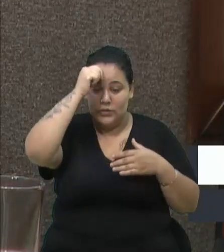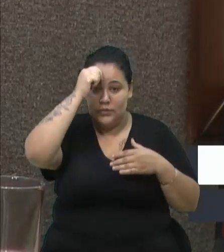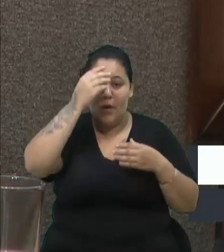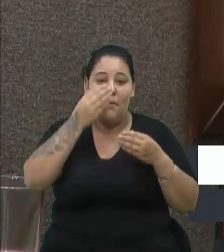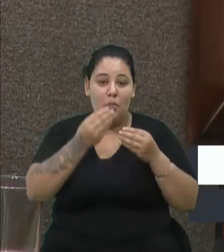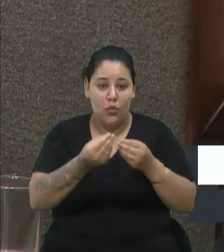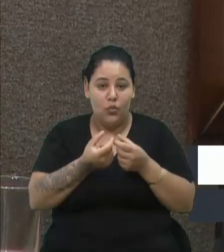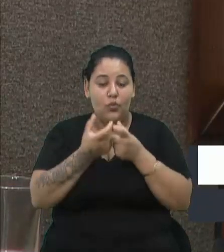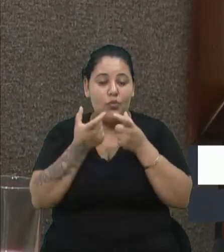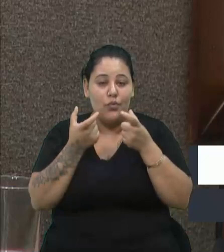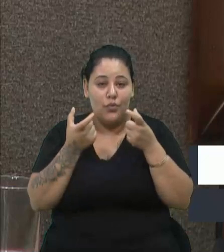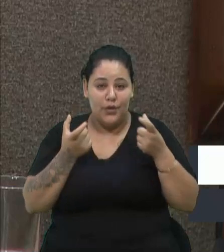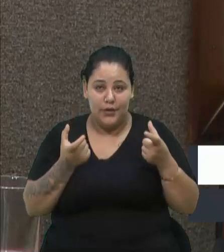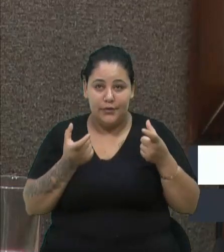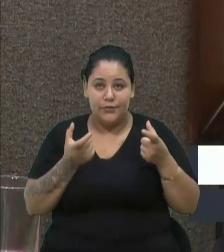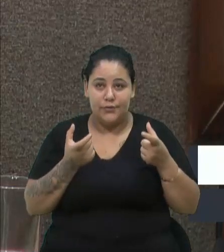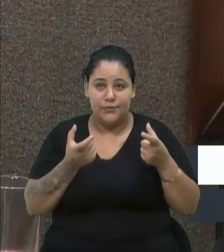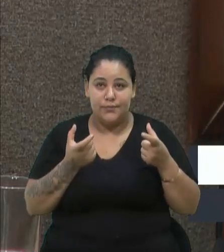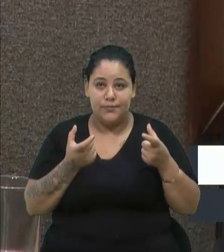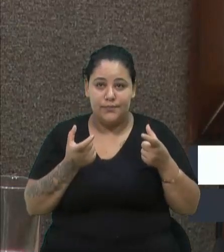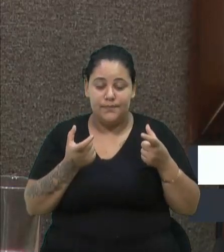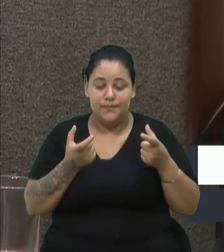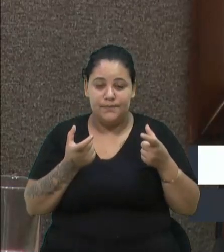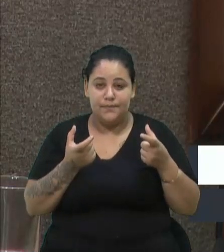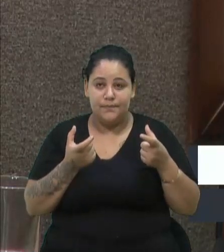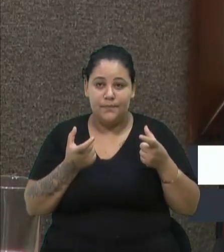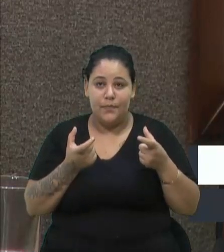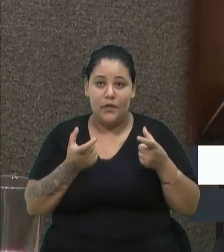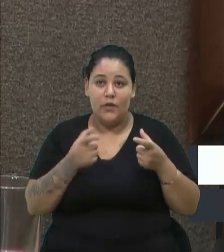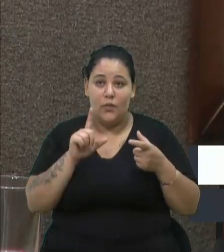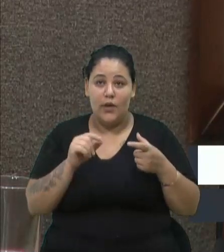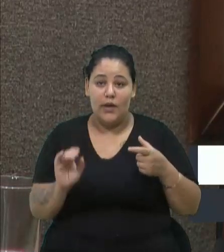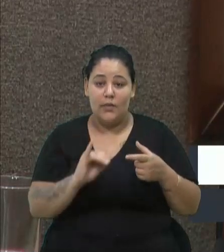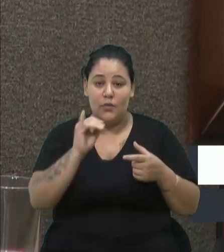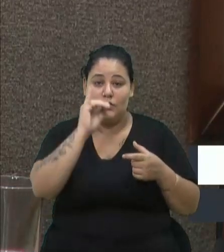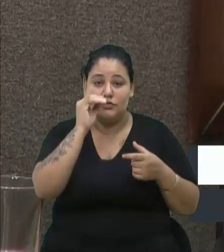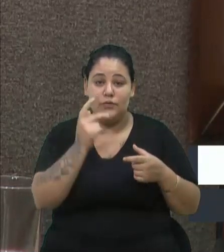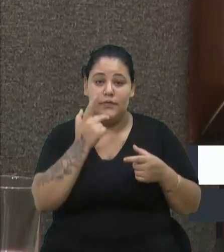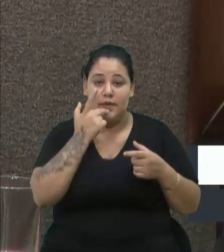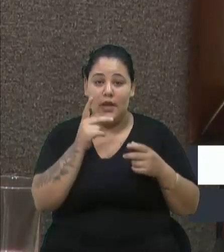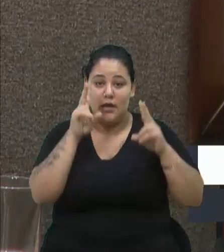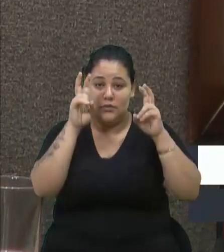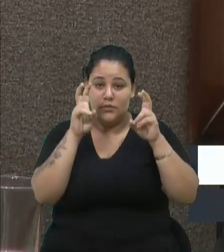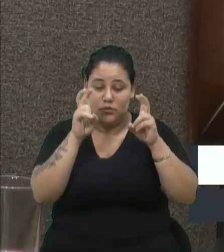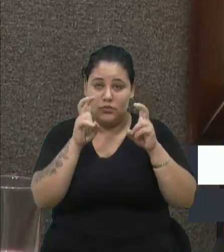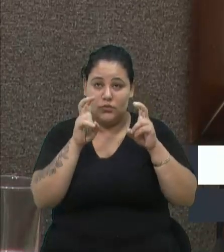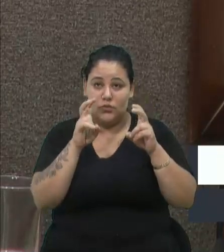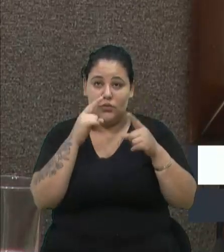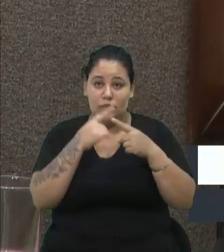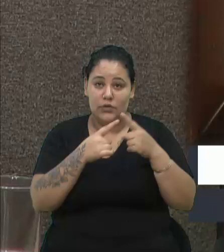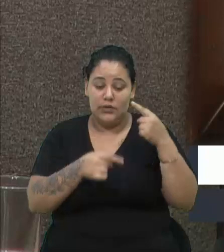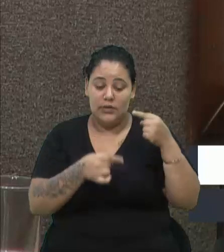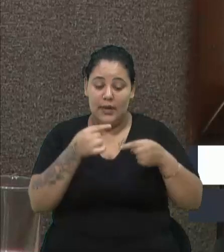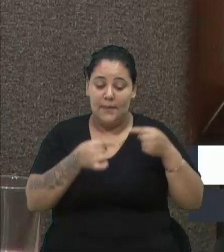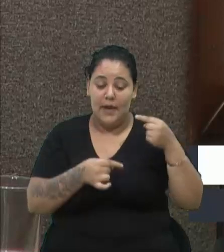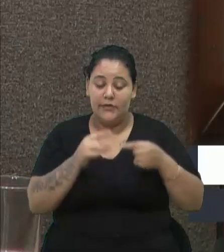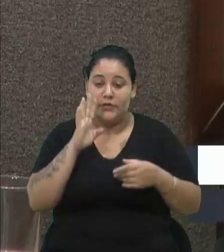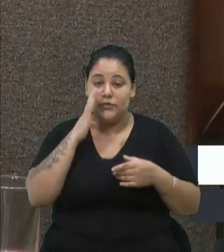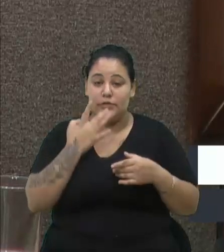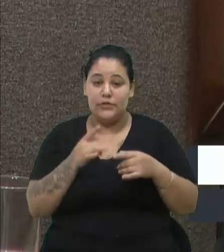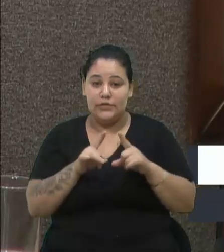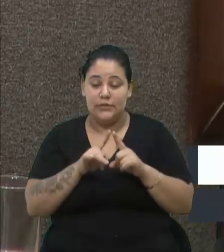grande, em detrimento de 135. Né? Então, é importantíssimo o senhor trazer esse assunto novamente, até porque esse debate está acontecendo,